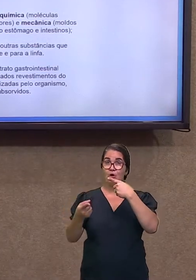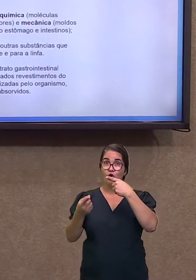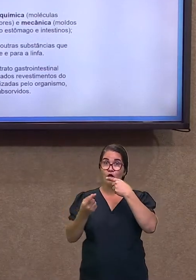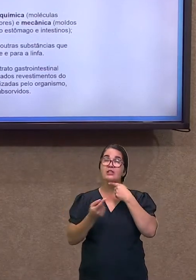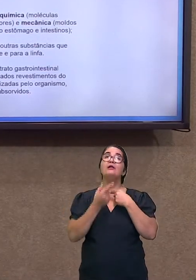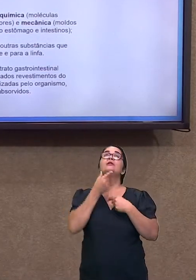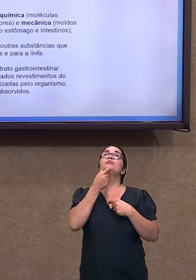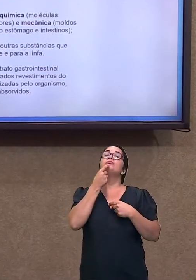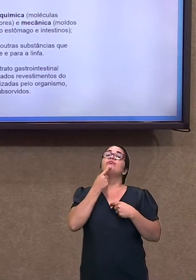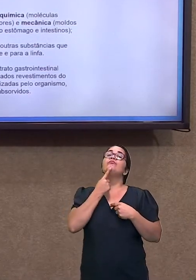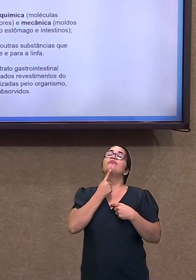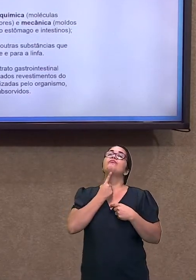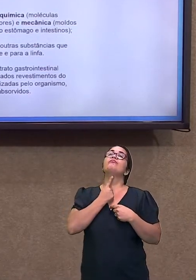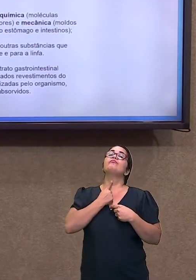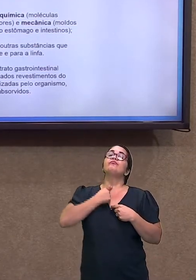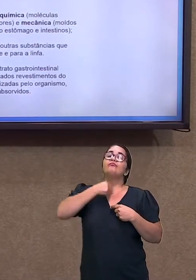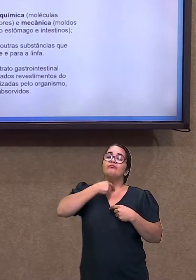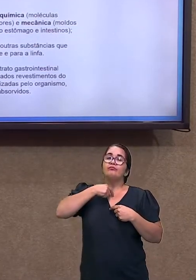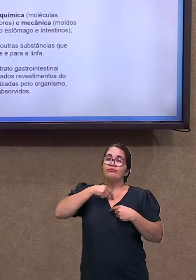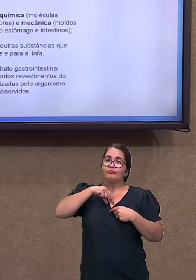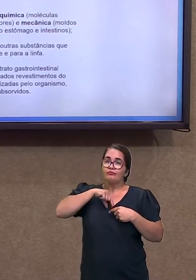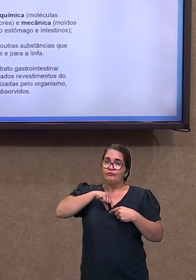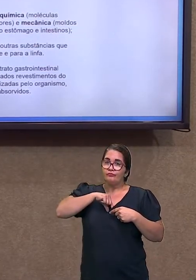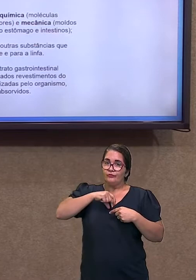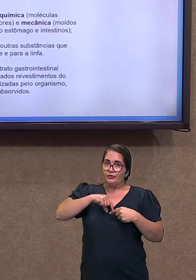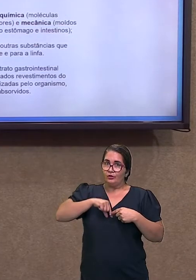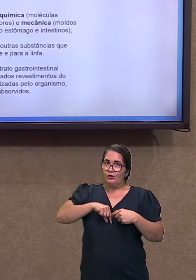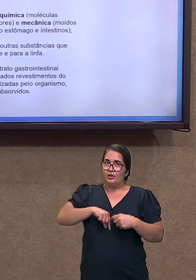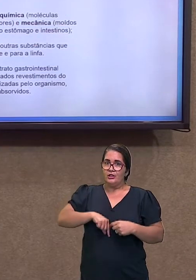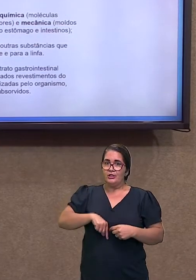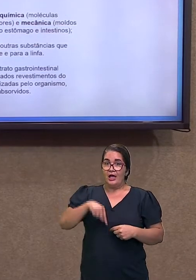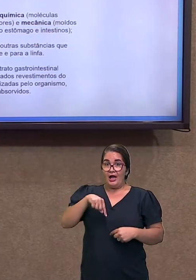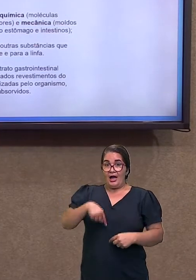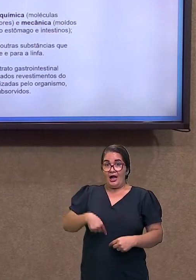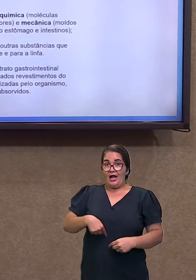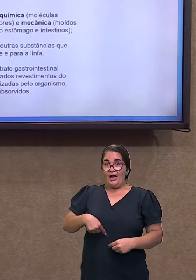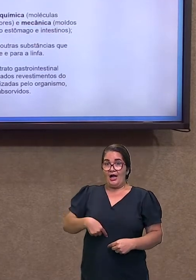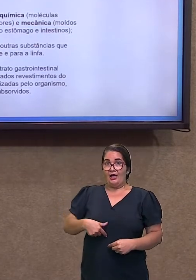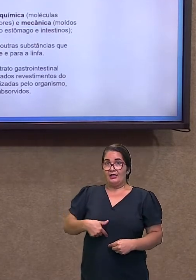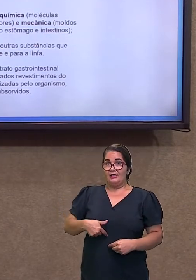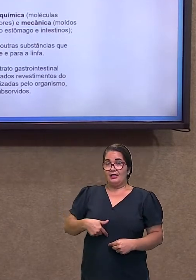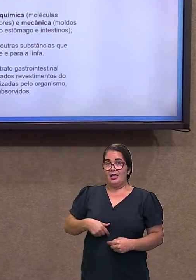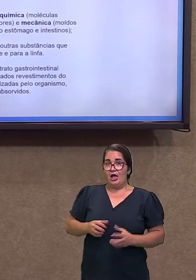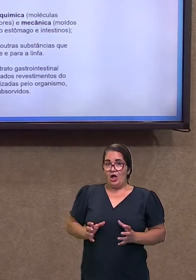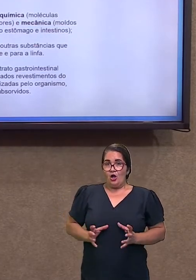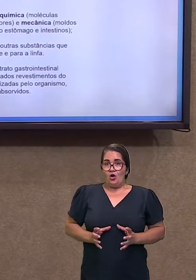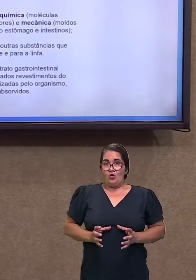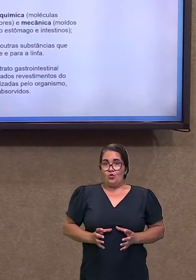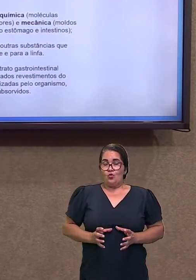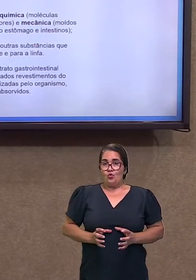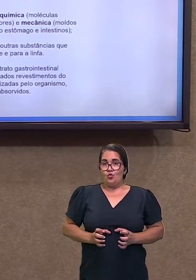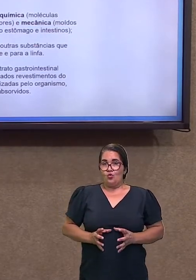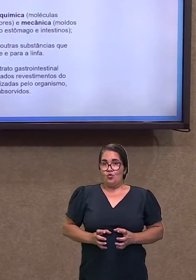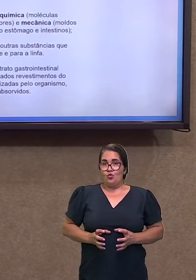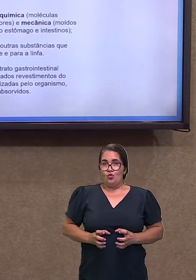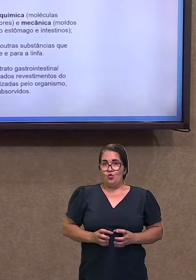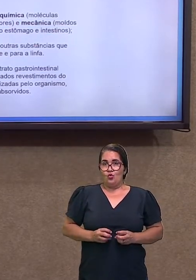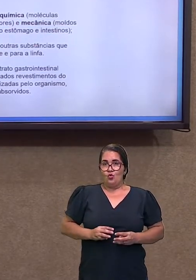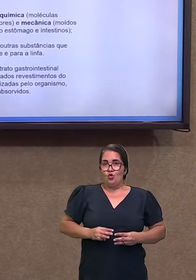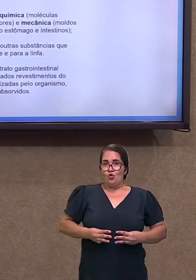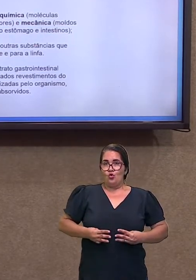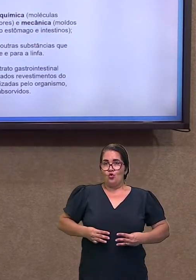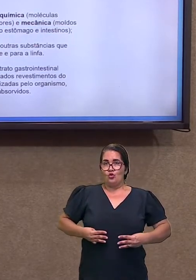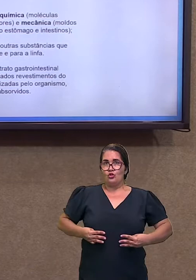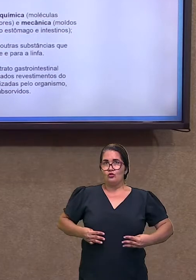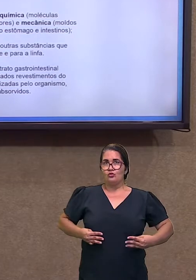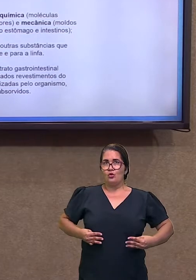a digestão, que é onde todos esses nutrientes são quebrados, todo esse processo acontece ali de separação